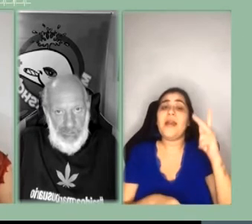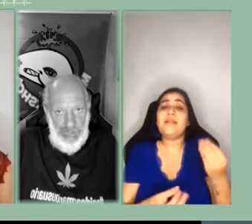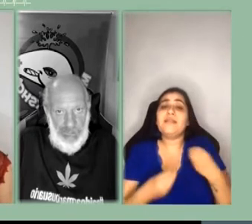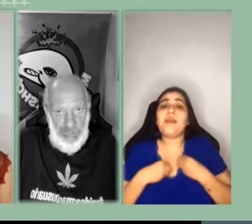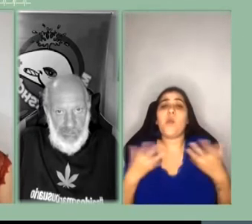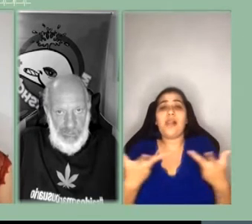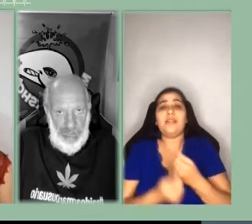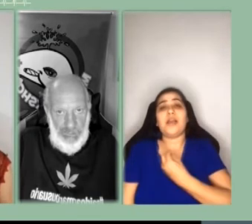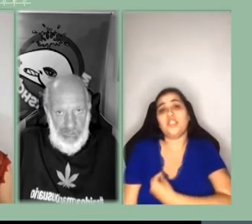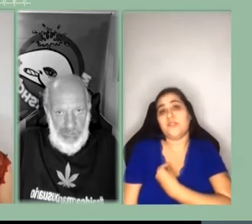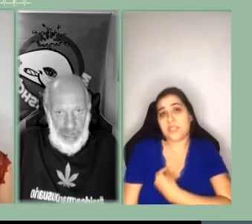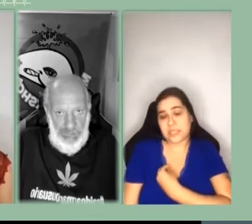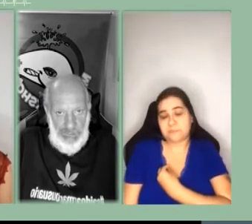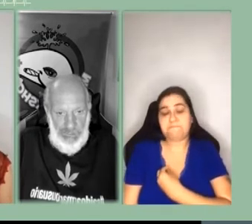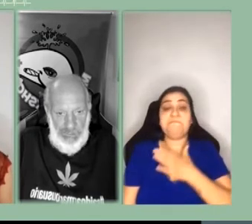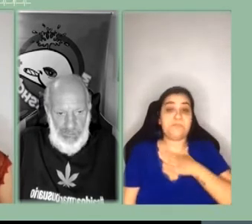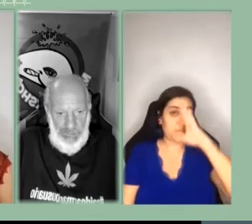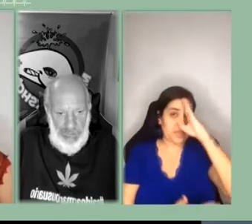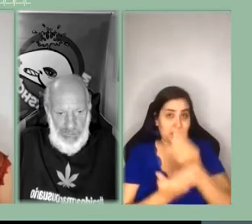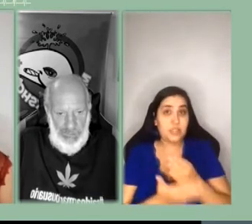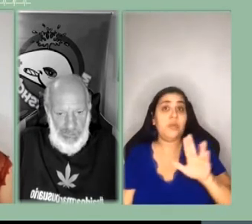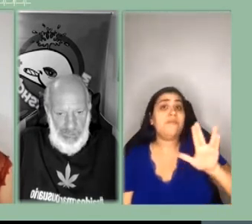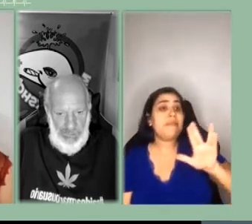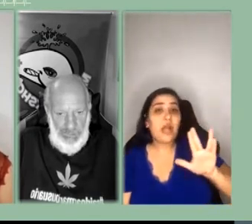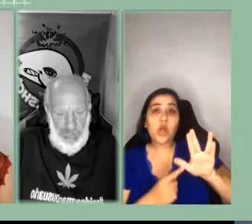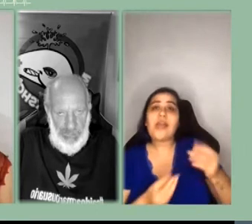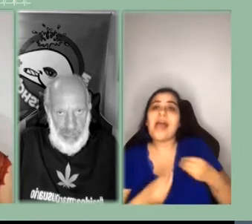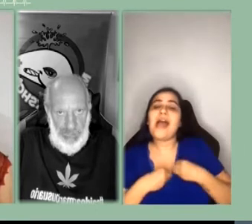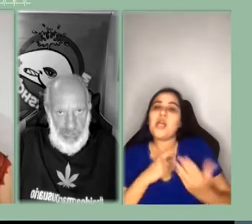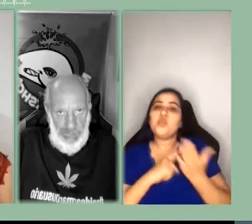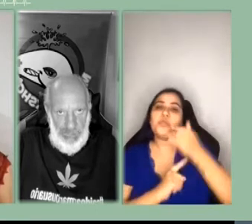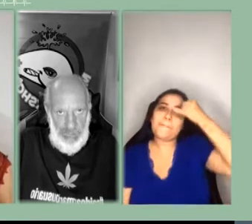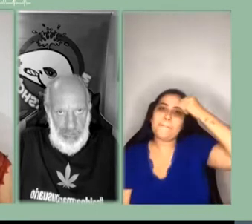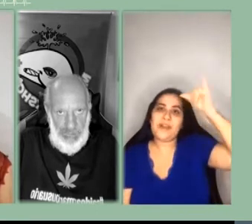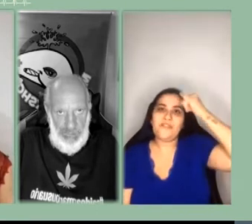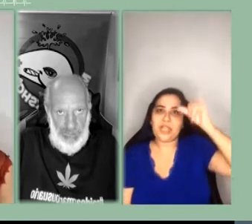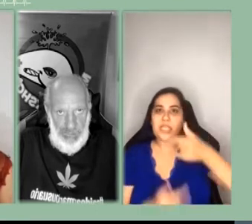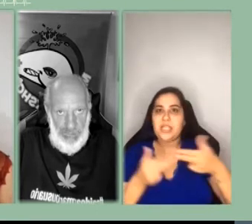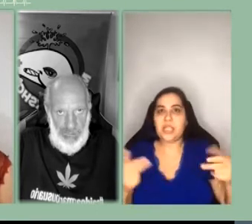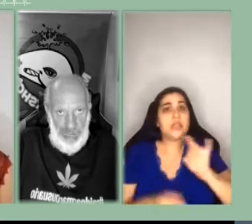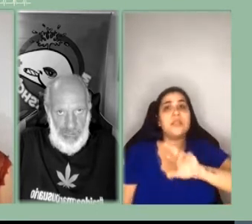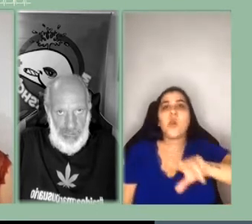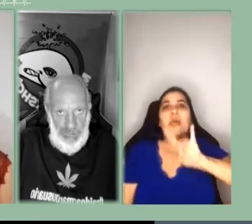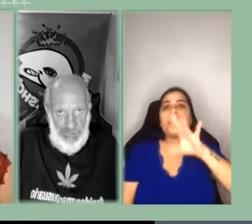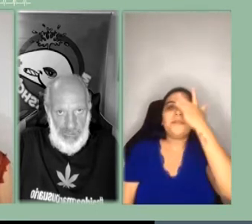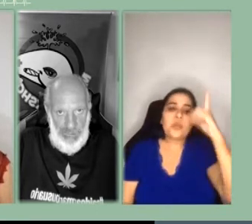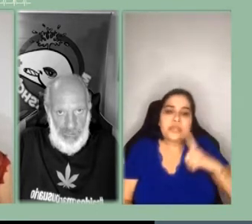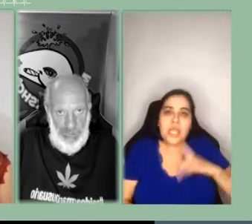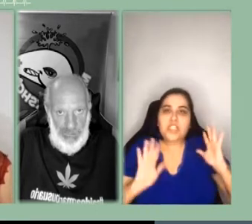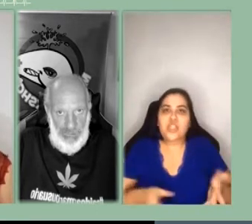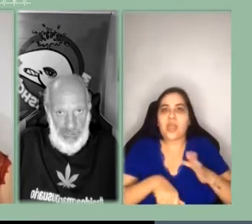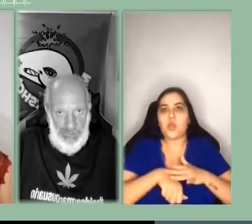vida. Eu acredito que a maconha ela é preventiva, né? Não só para quem tem uma doença já instalada,